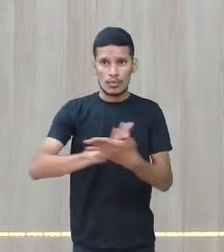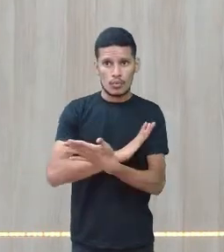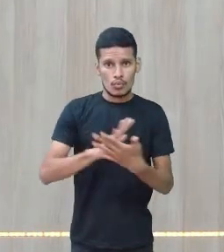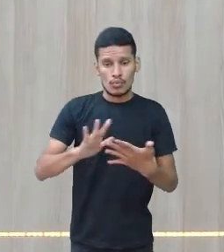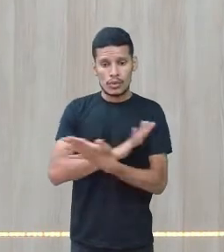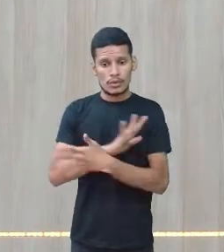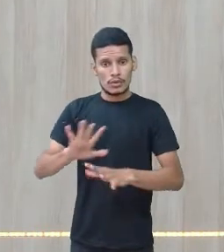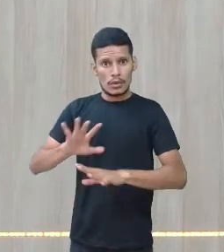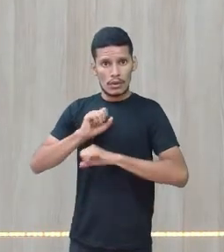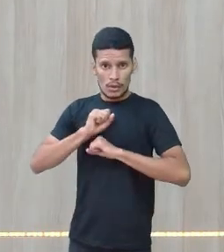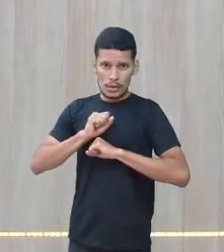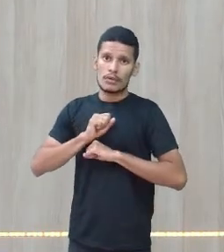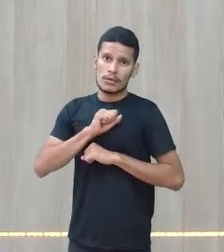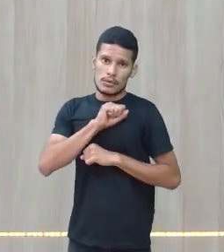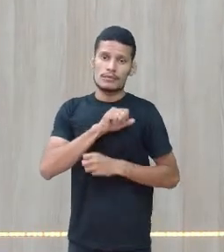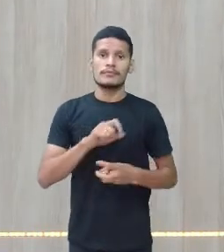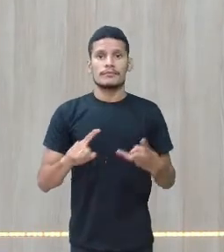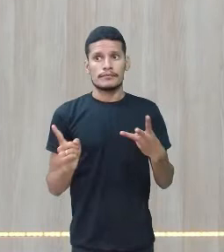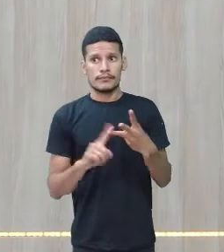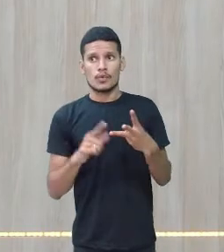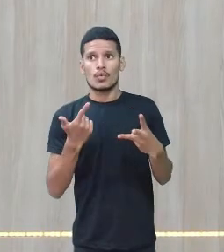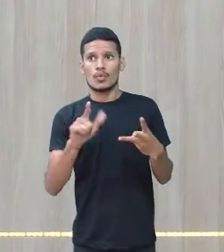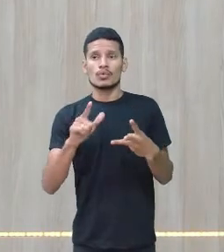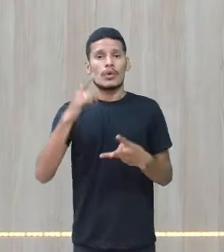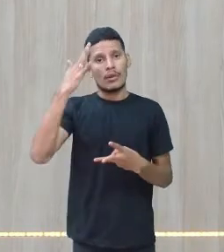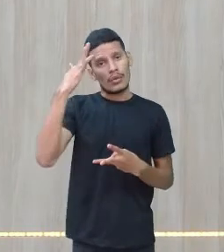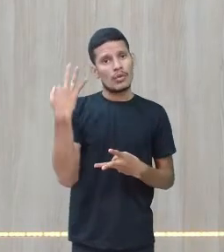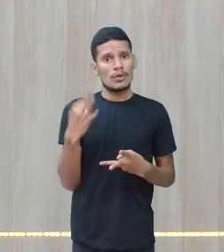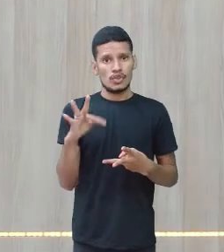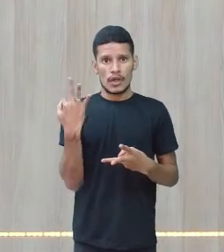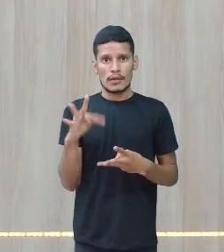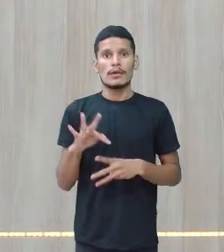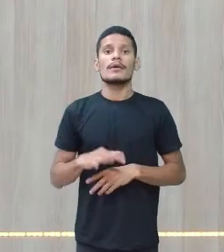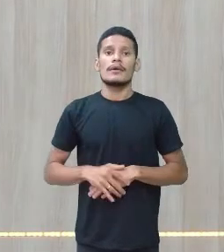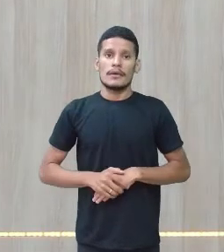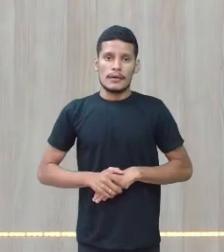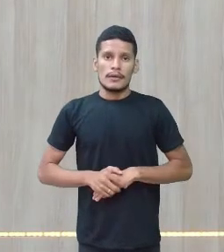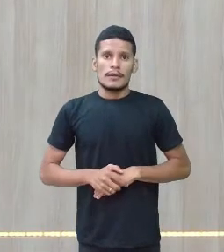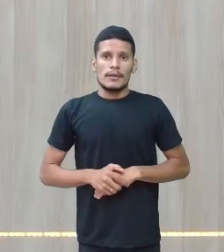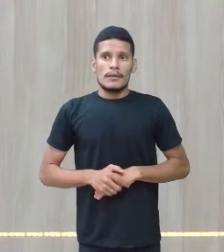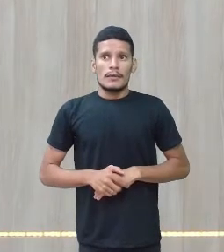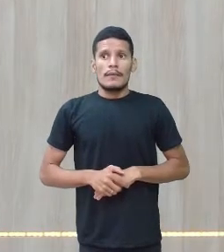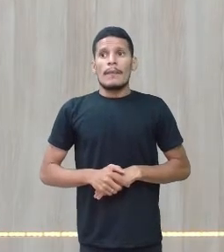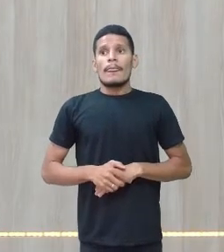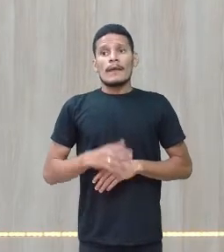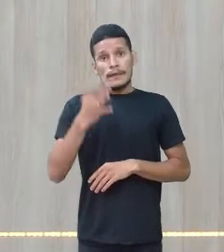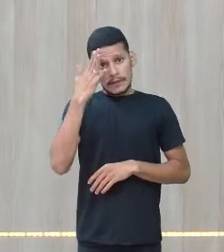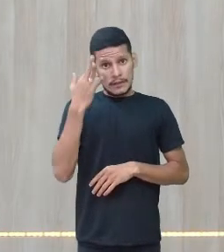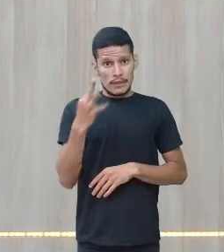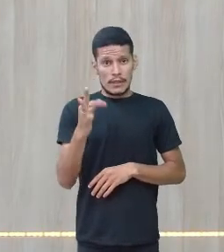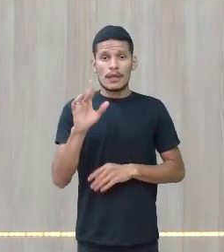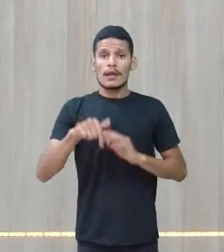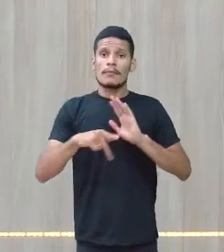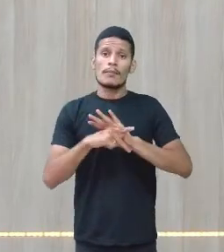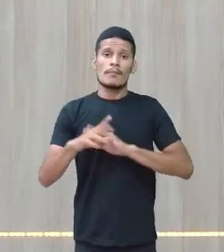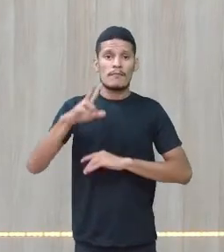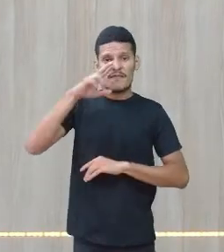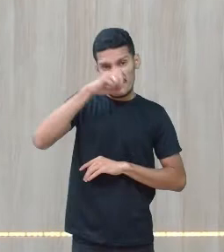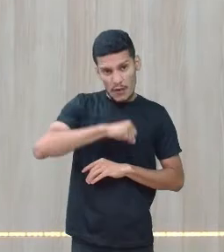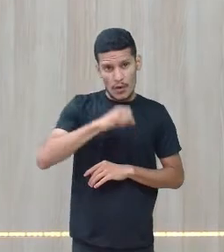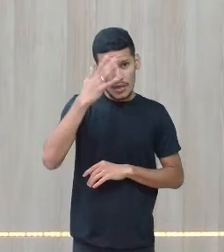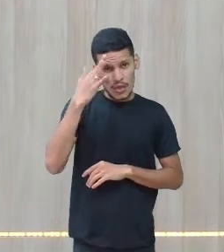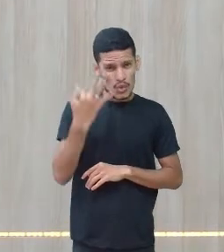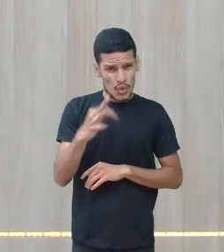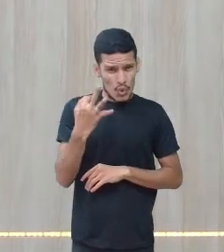de transmissão. O outro que eu estou trazendo é a enxaqueca. E essa enxaqueca são dores muito fortes.